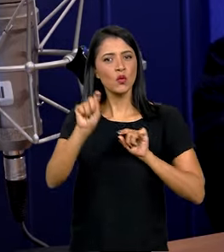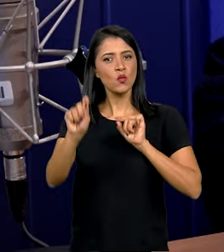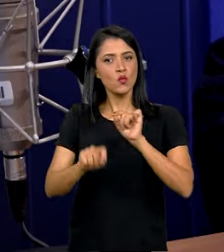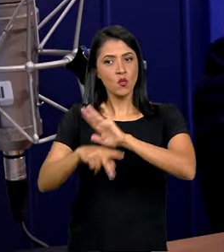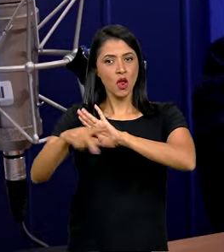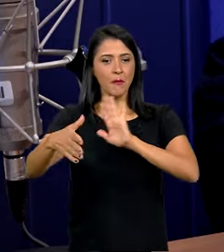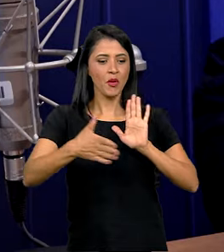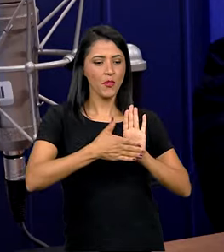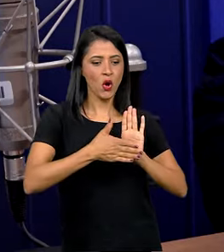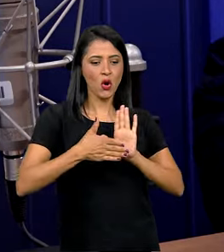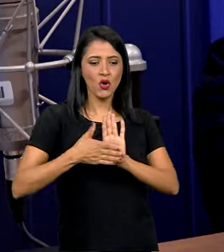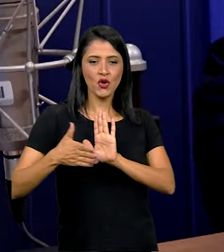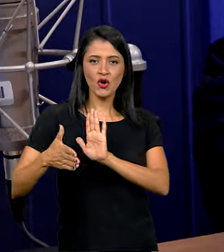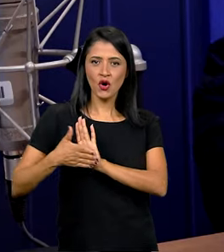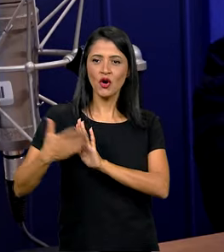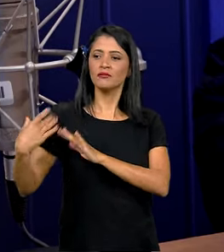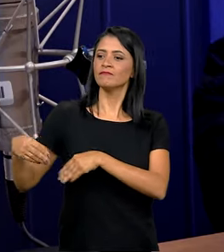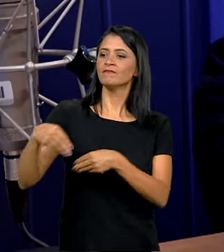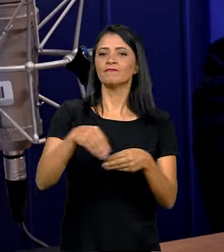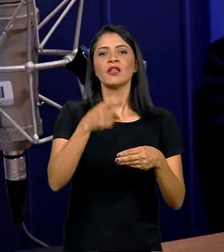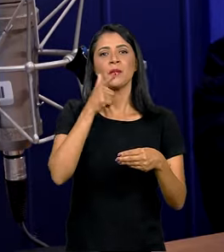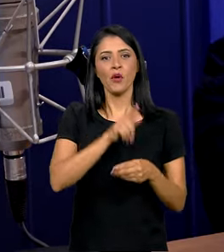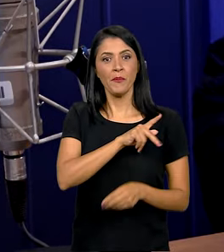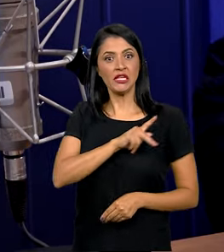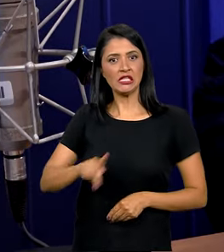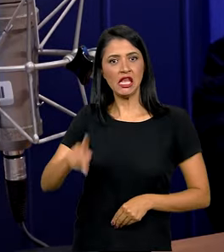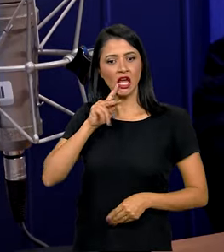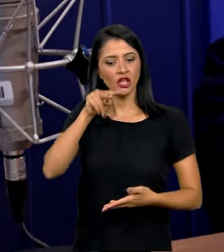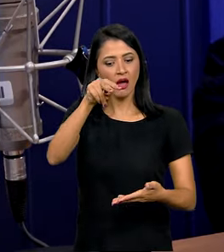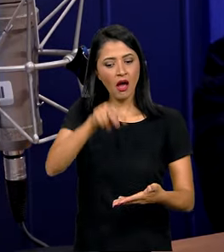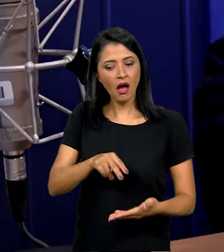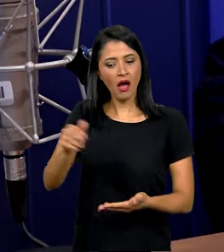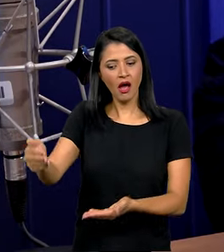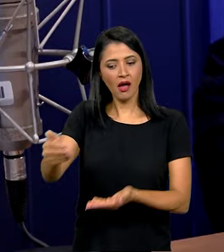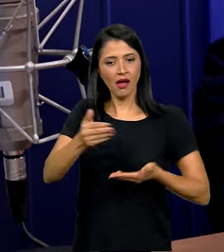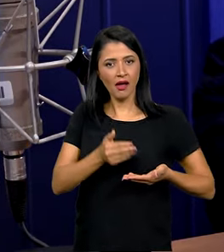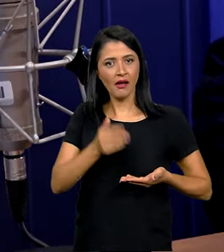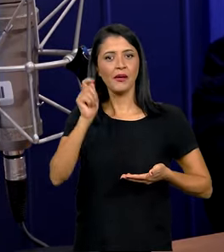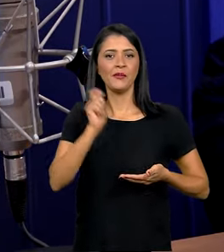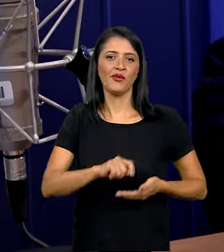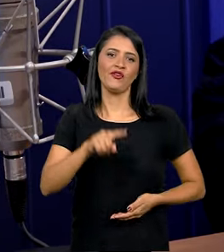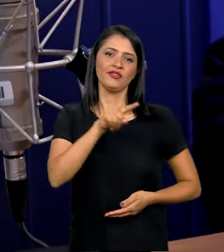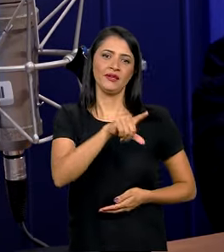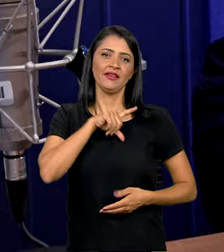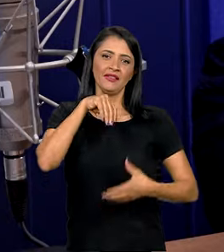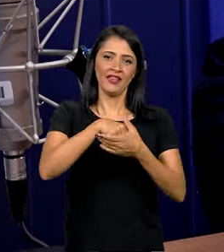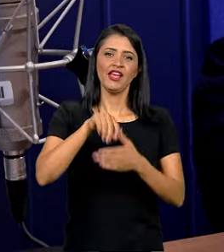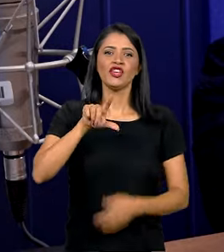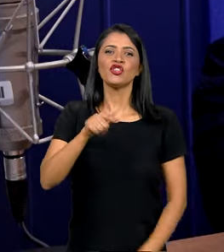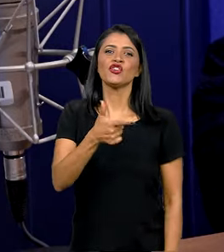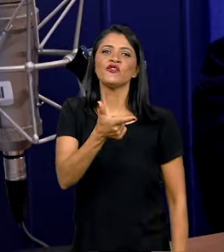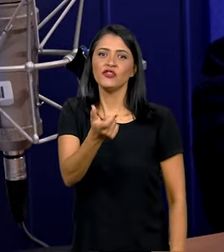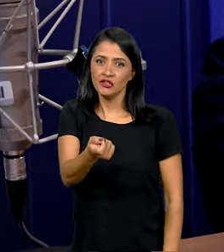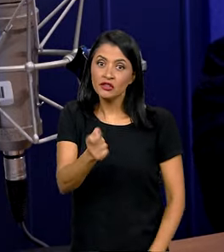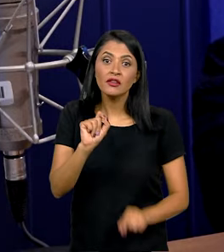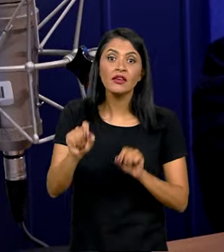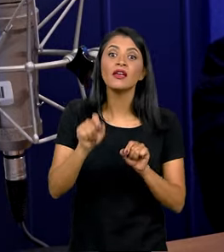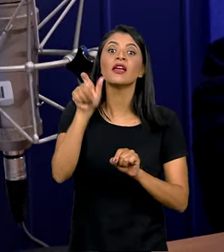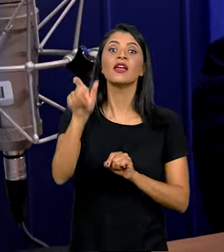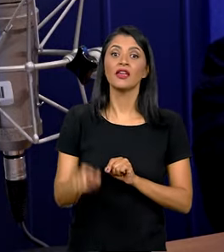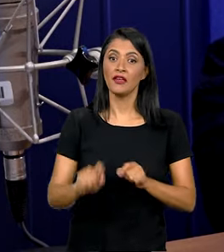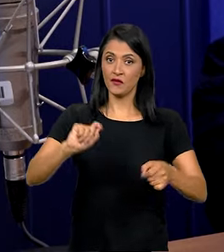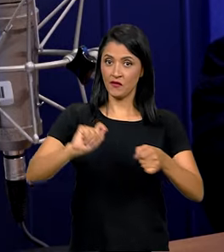que suas propostas cheguem aos presidentes aos chefes de estado que comp põe o G20 Quem faz